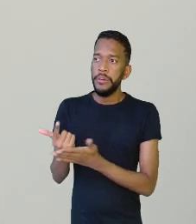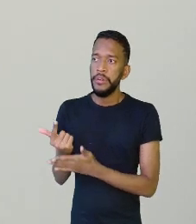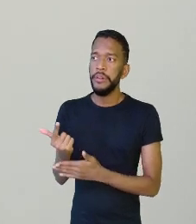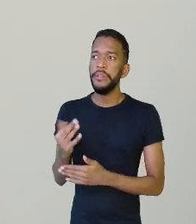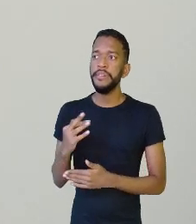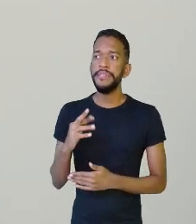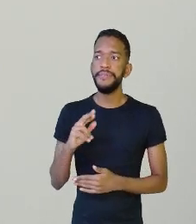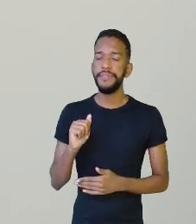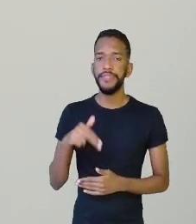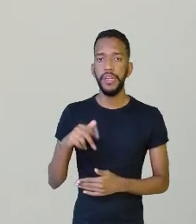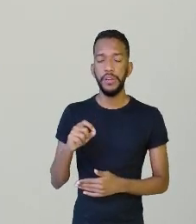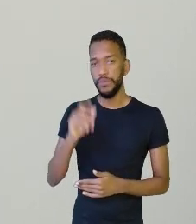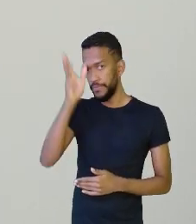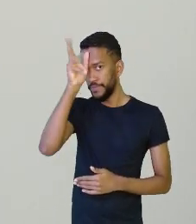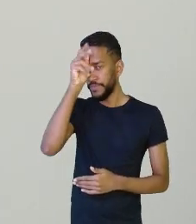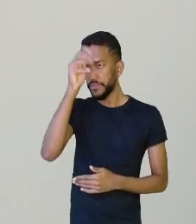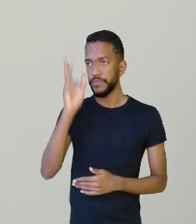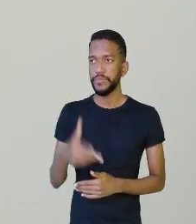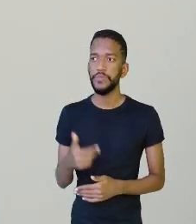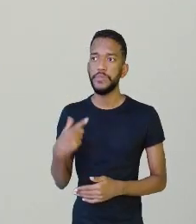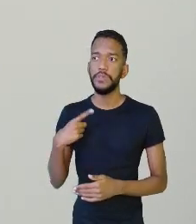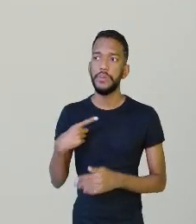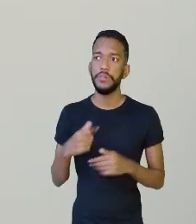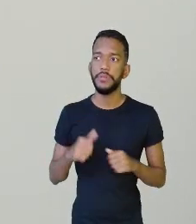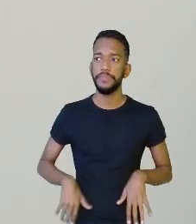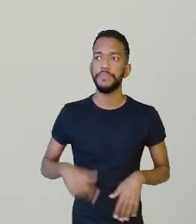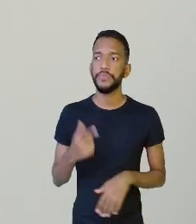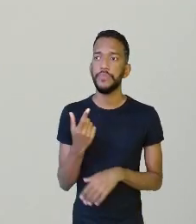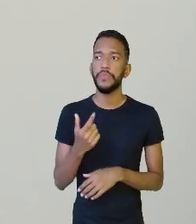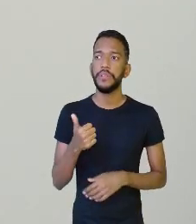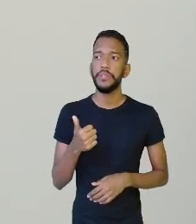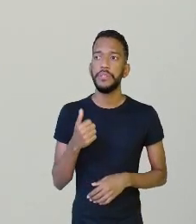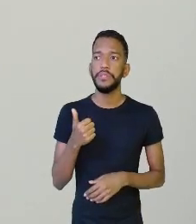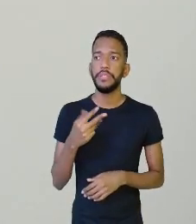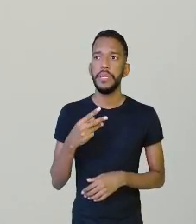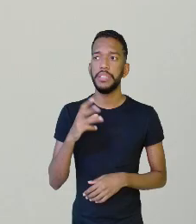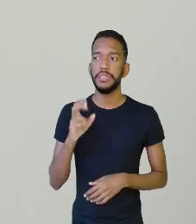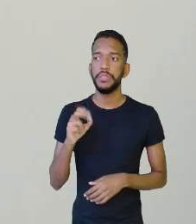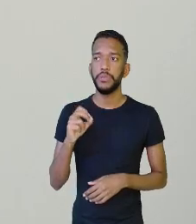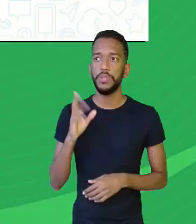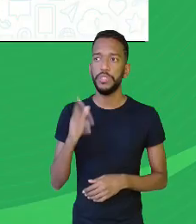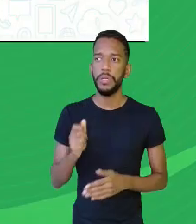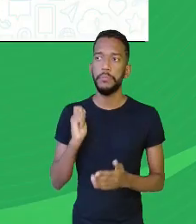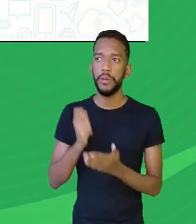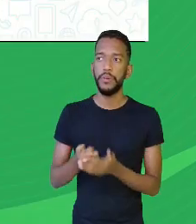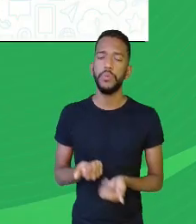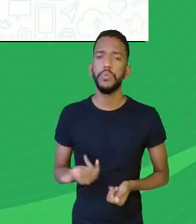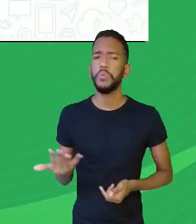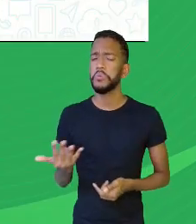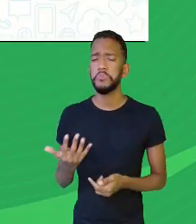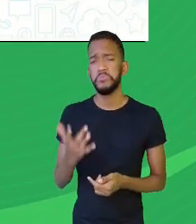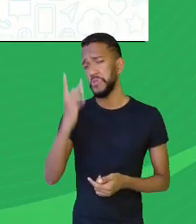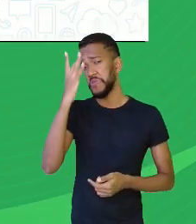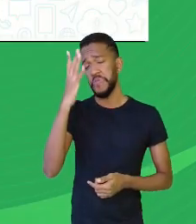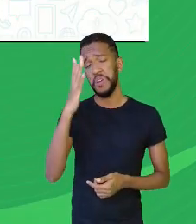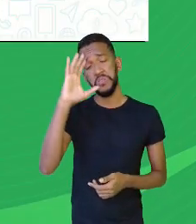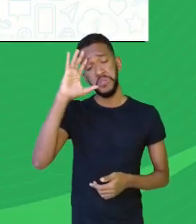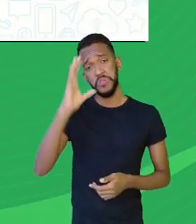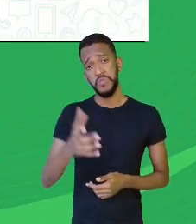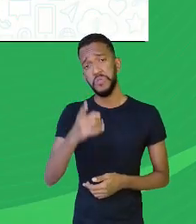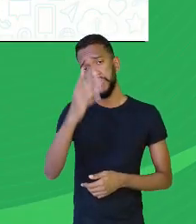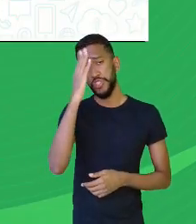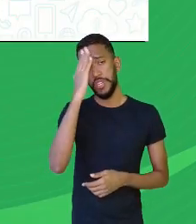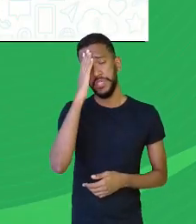o quilo do frango custou R$13,50, quanto João pagou pela compra? Fácil de resolver, você já